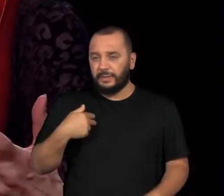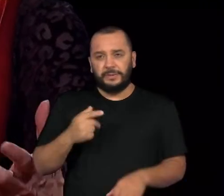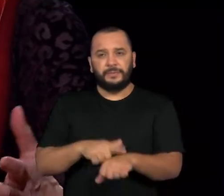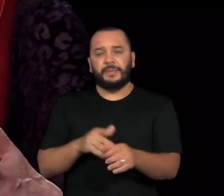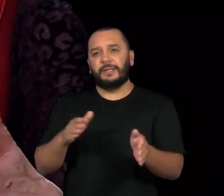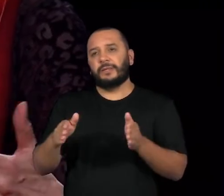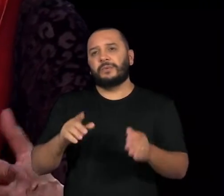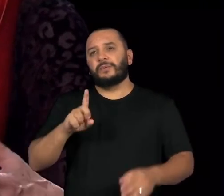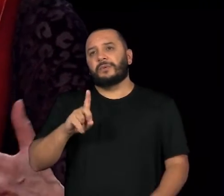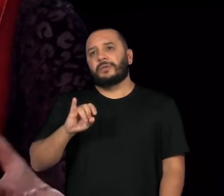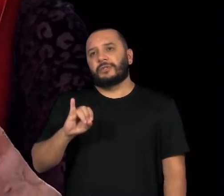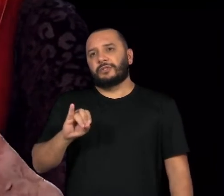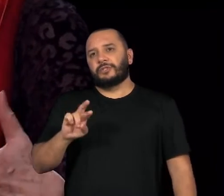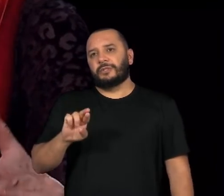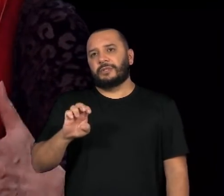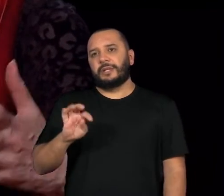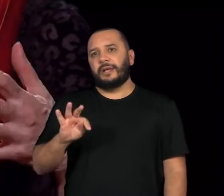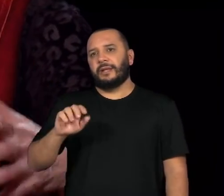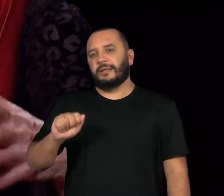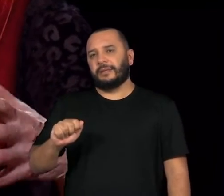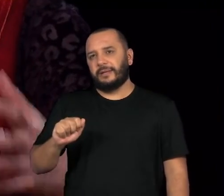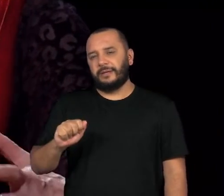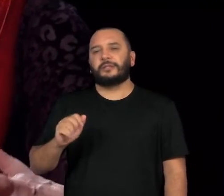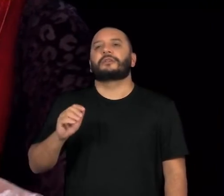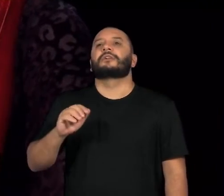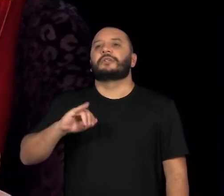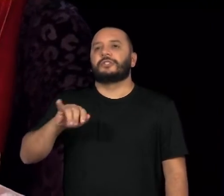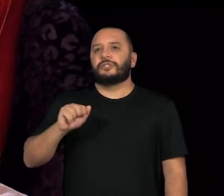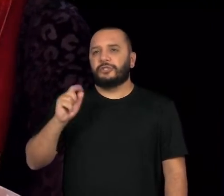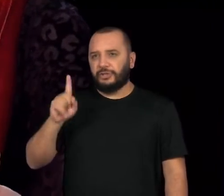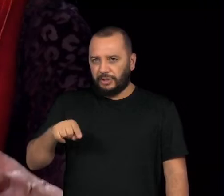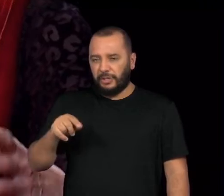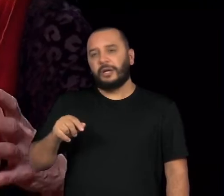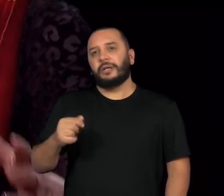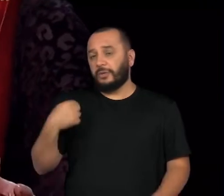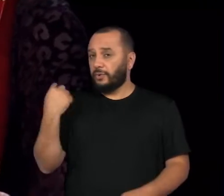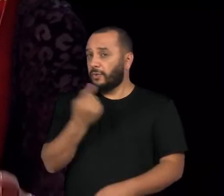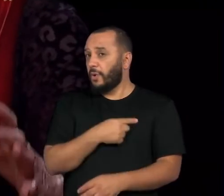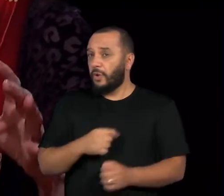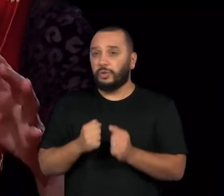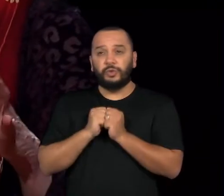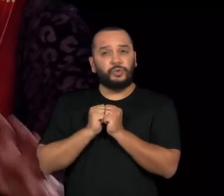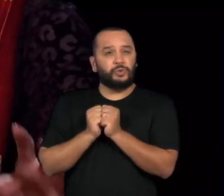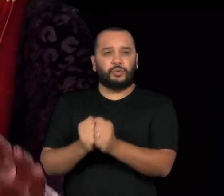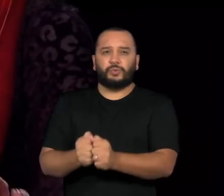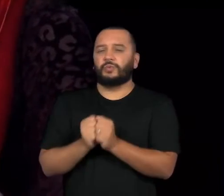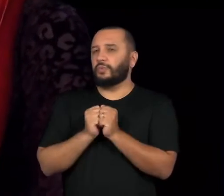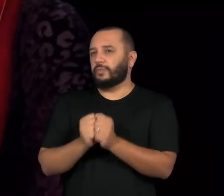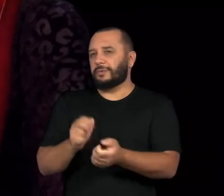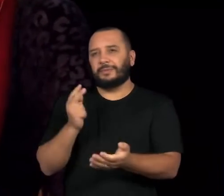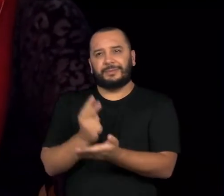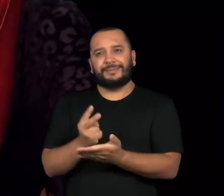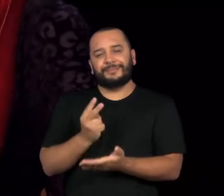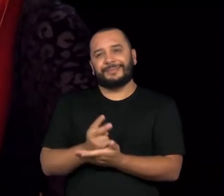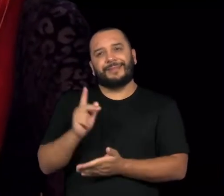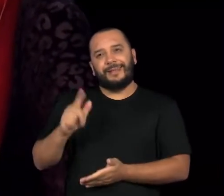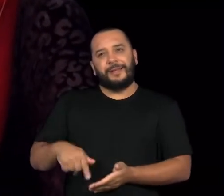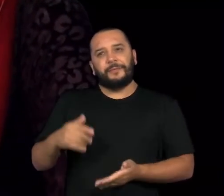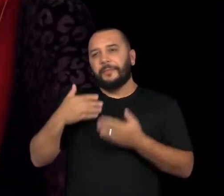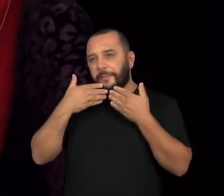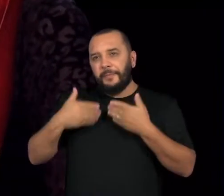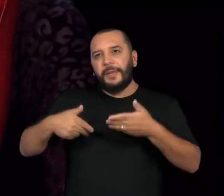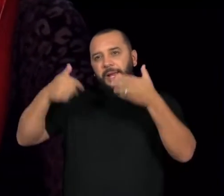diretas, da campanha, estávamos todos muito juntos. Então, isso foi a melhor coisa que